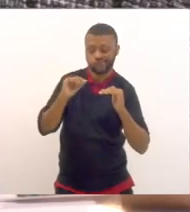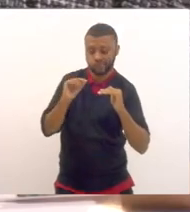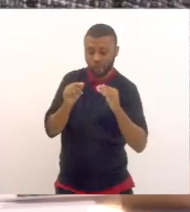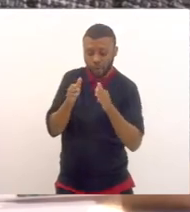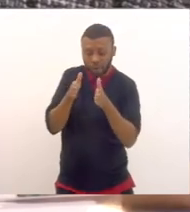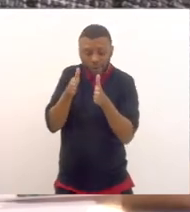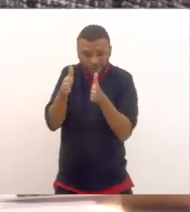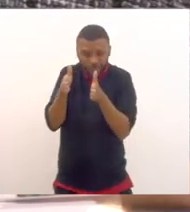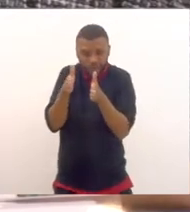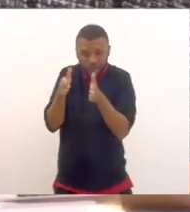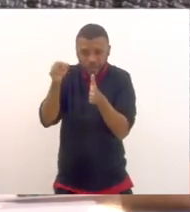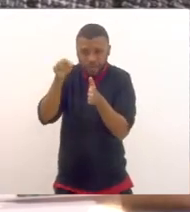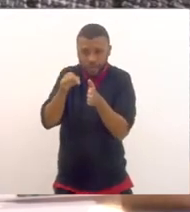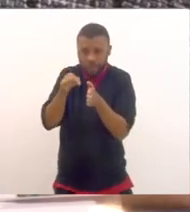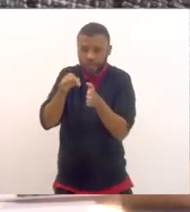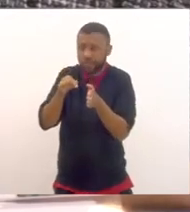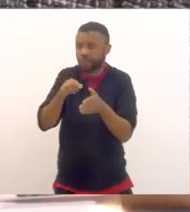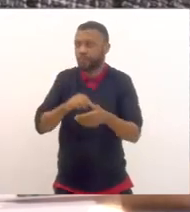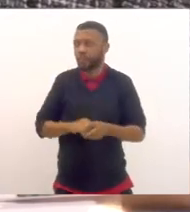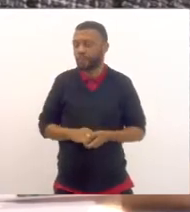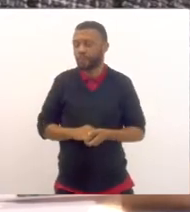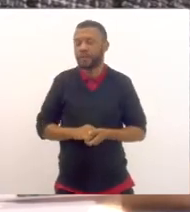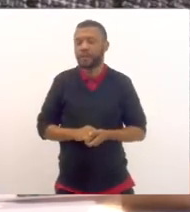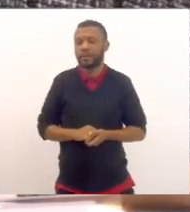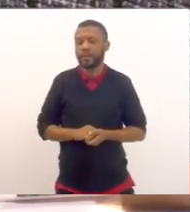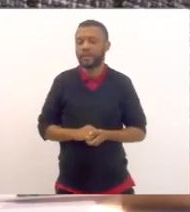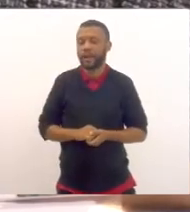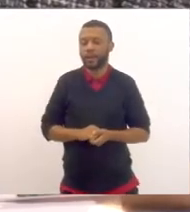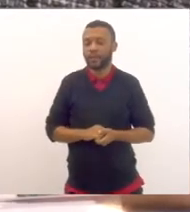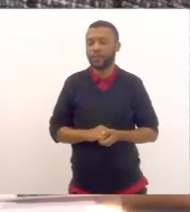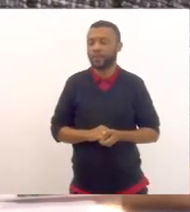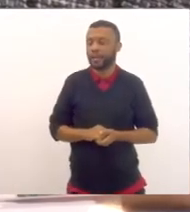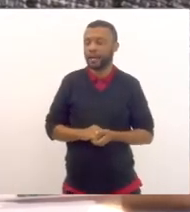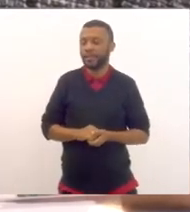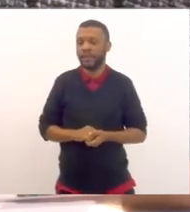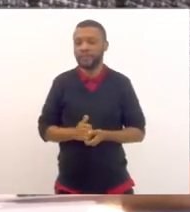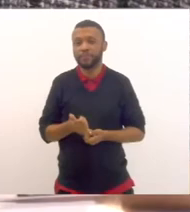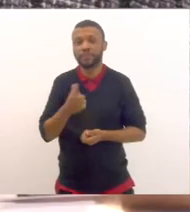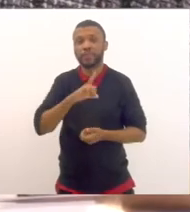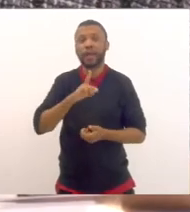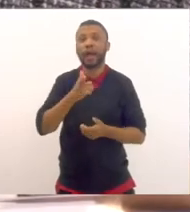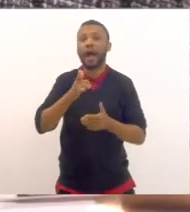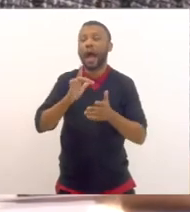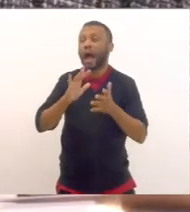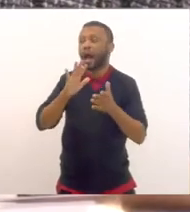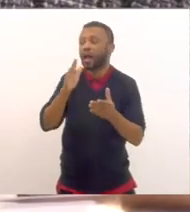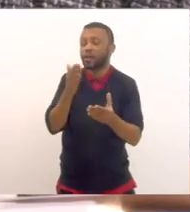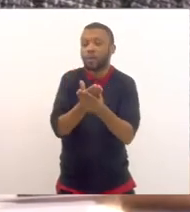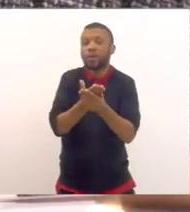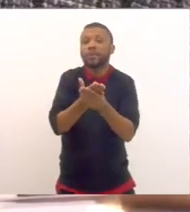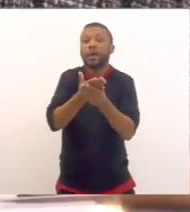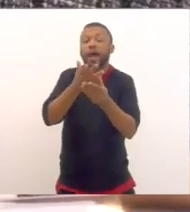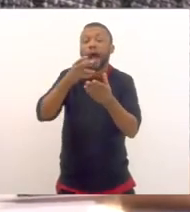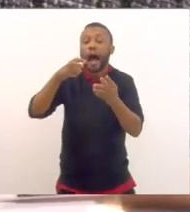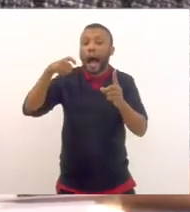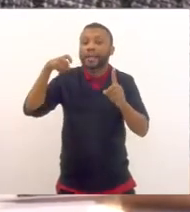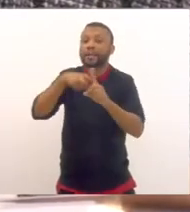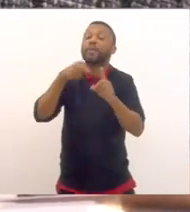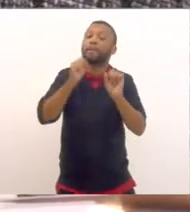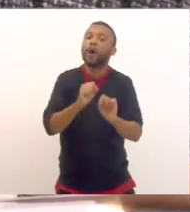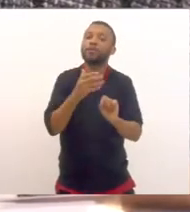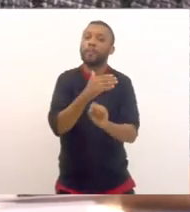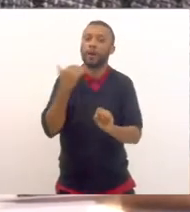livre entre a plataforma aí o trem são dois fatores também de acidentes que podem gerar